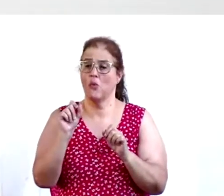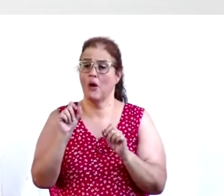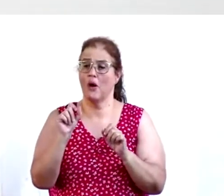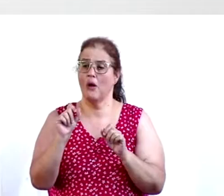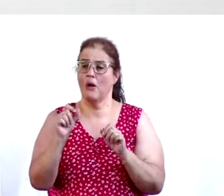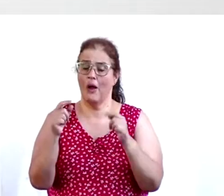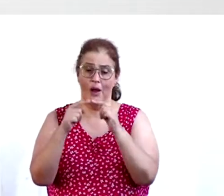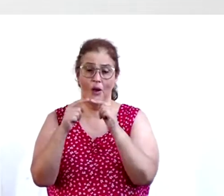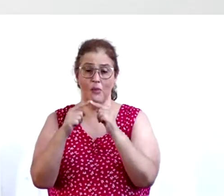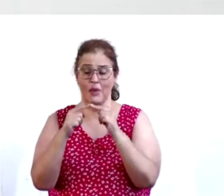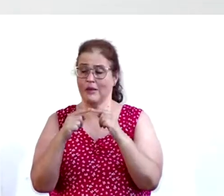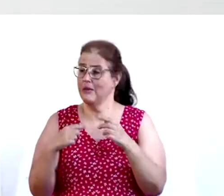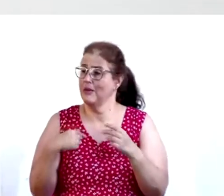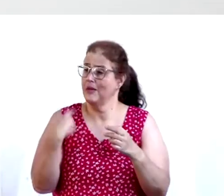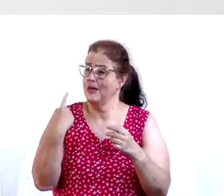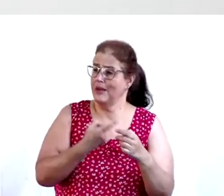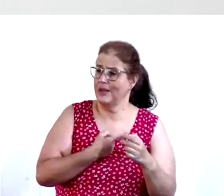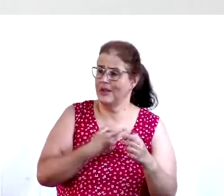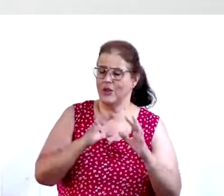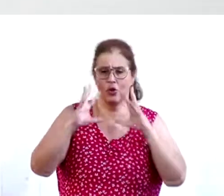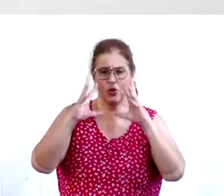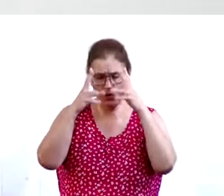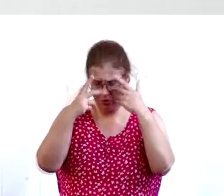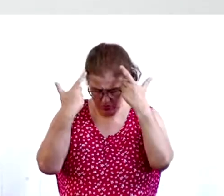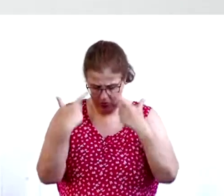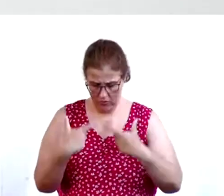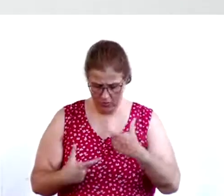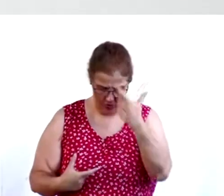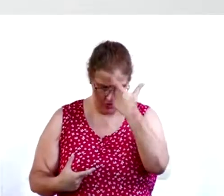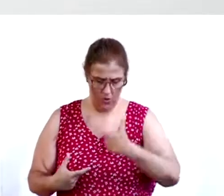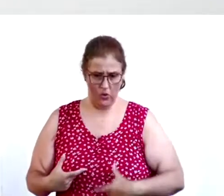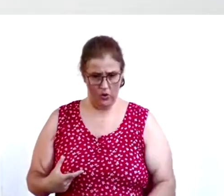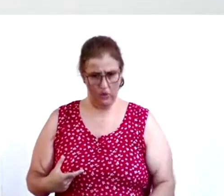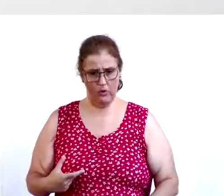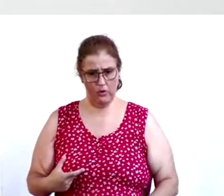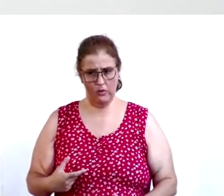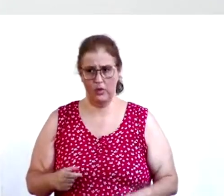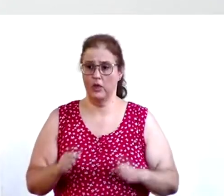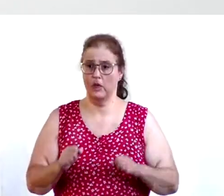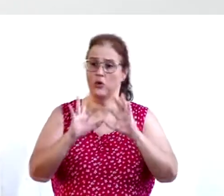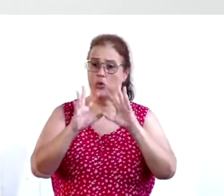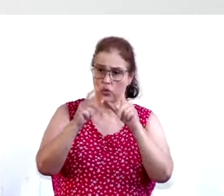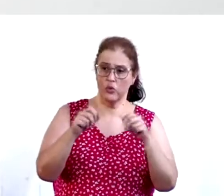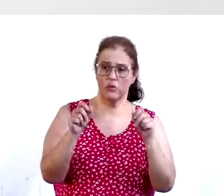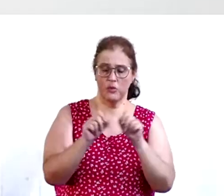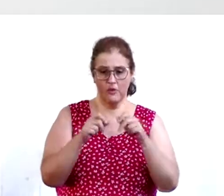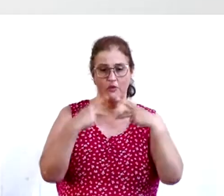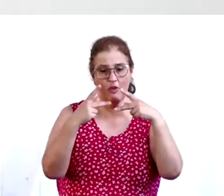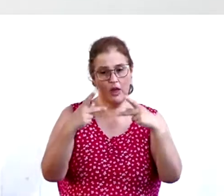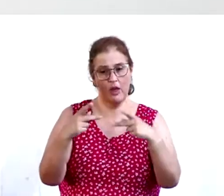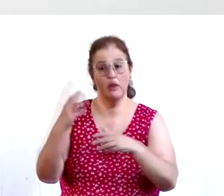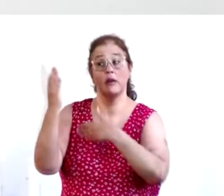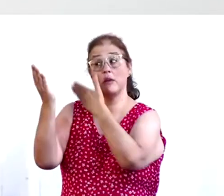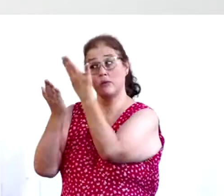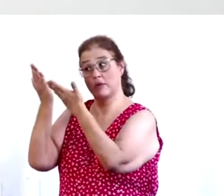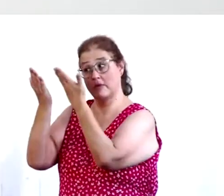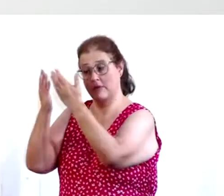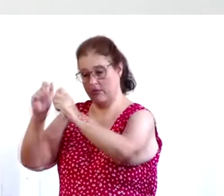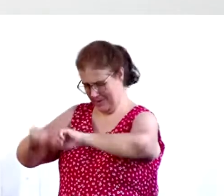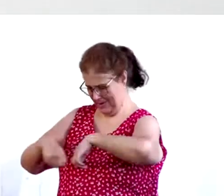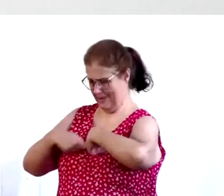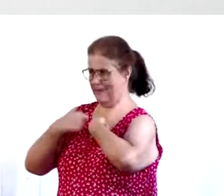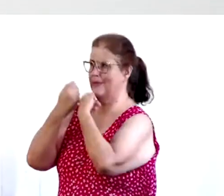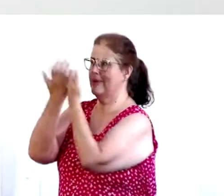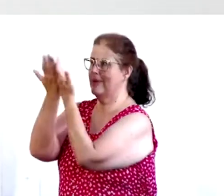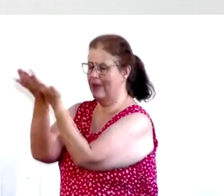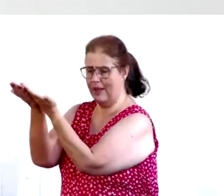o nome que temos, as características que vamos estudar agora, e o serviço, e a entrega, e